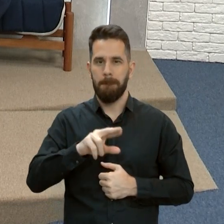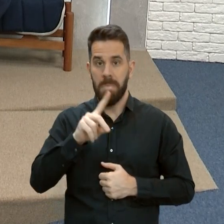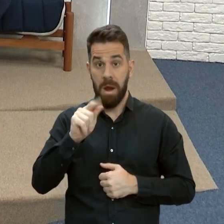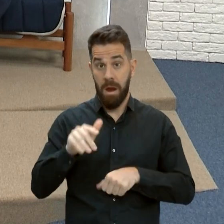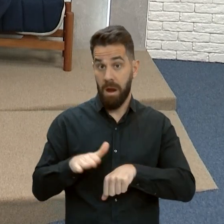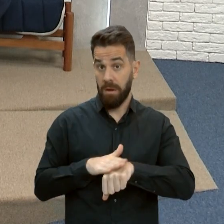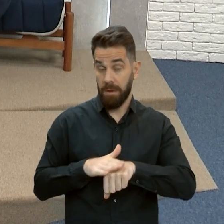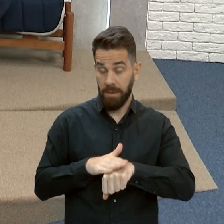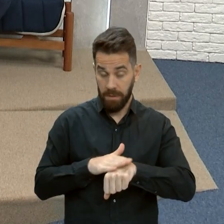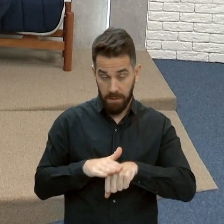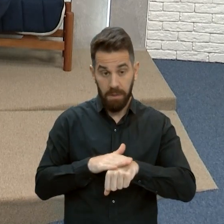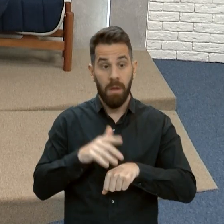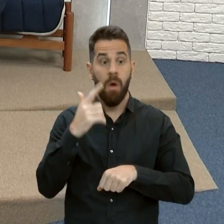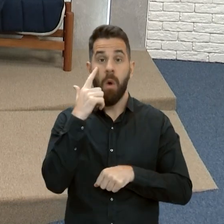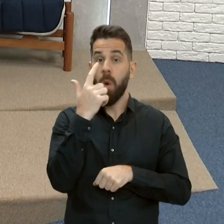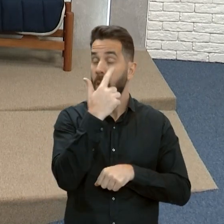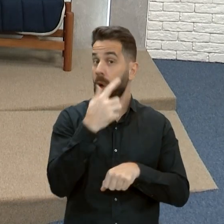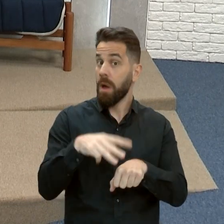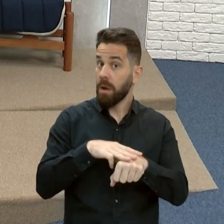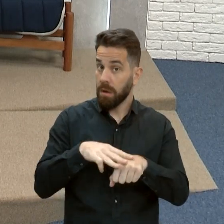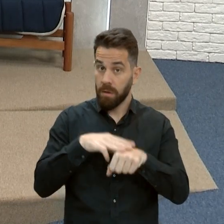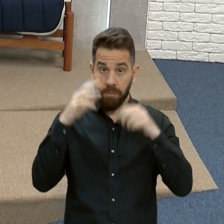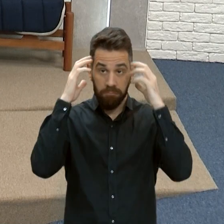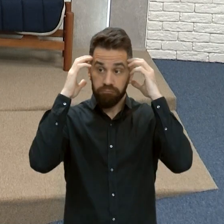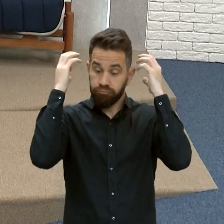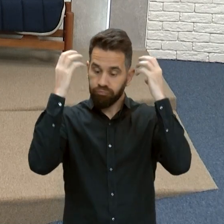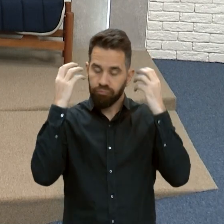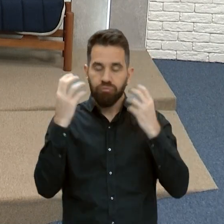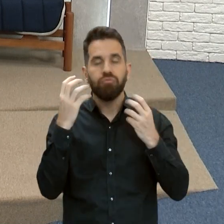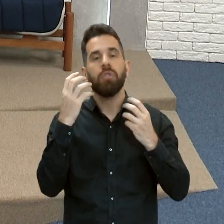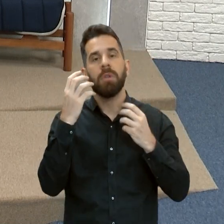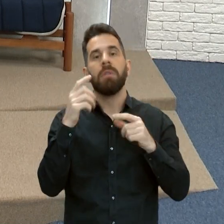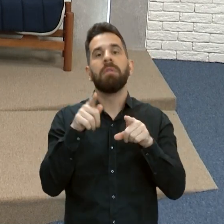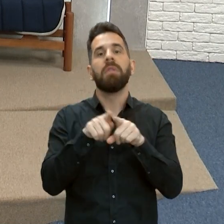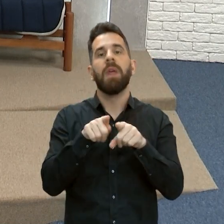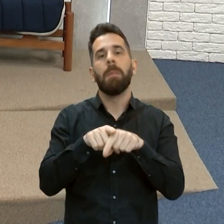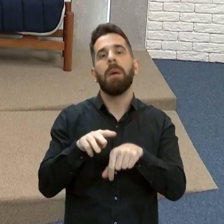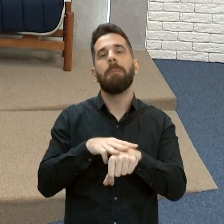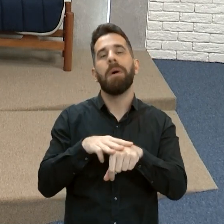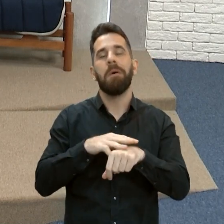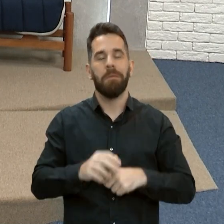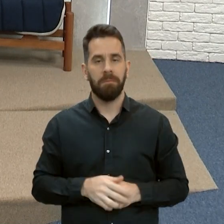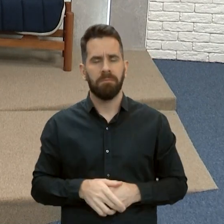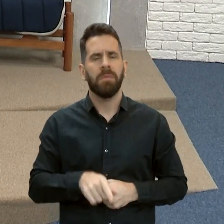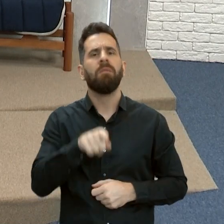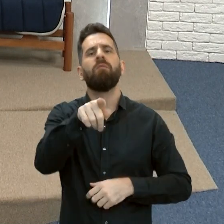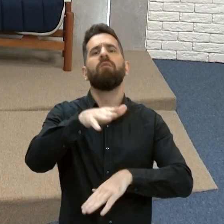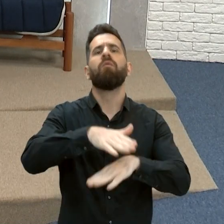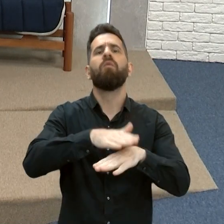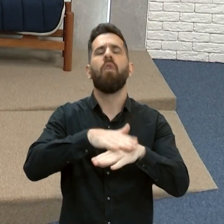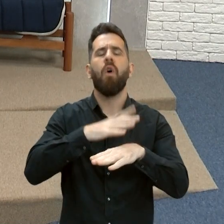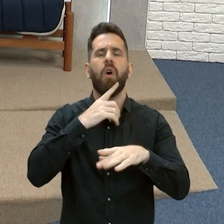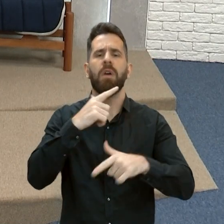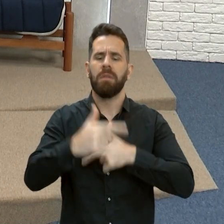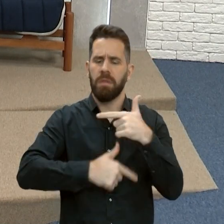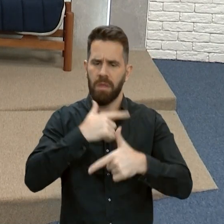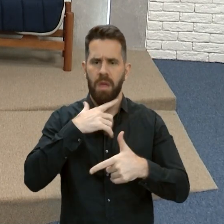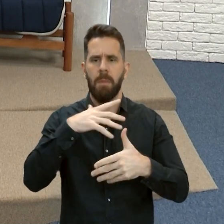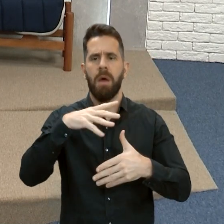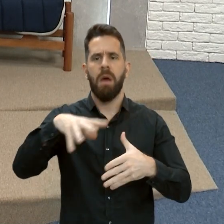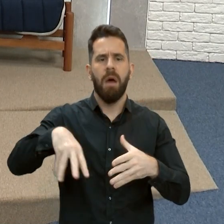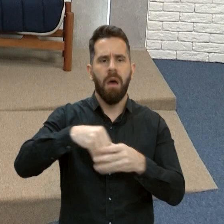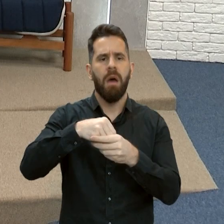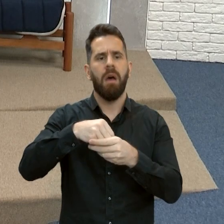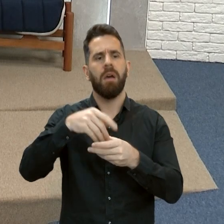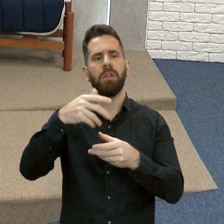cabelos encaracolados e castanhos também. Muito bem. Quais são as demandas que você atende lá na diretoria?